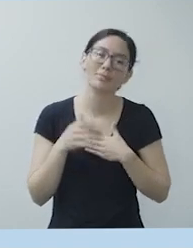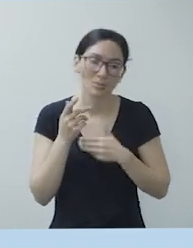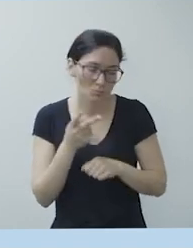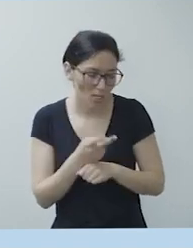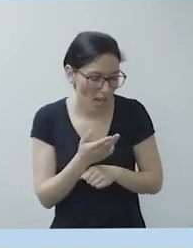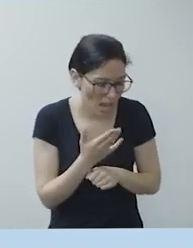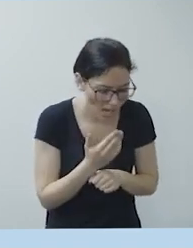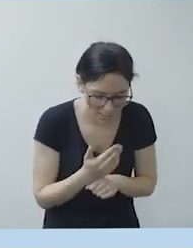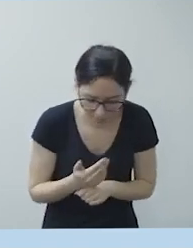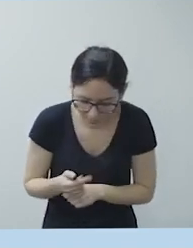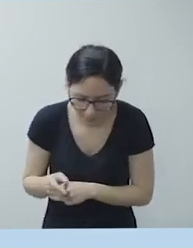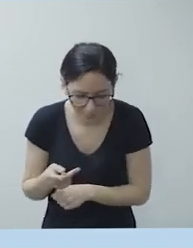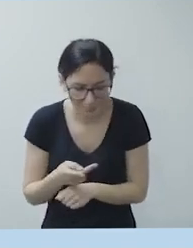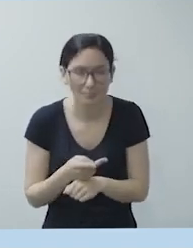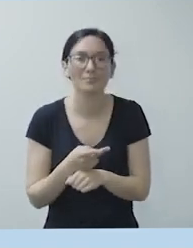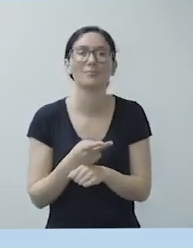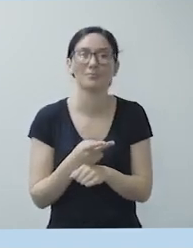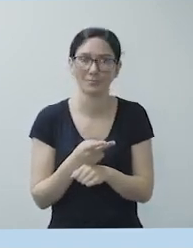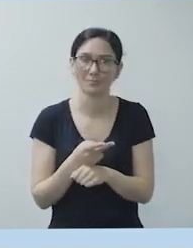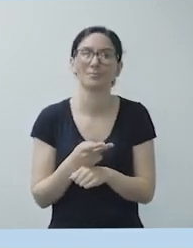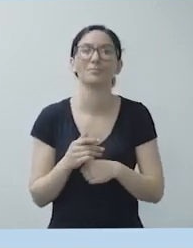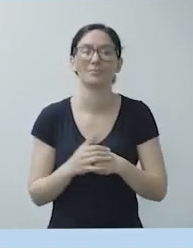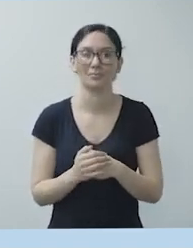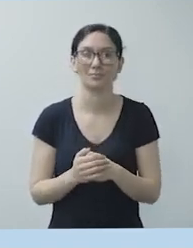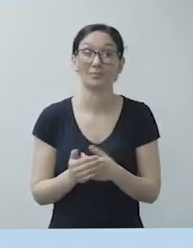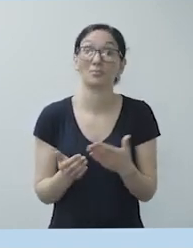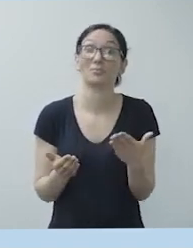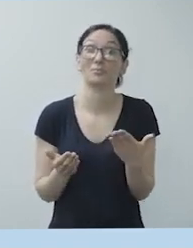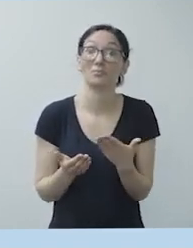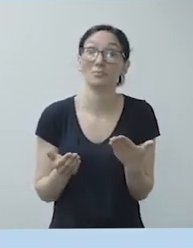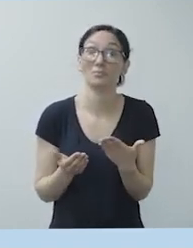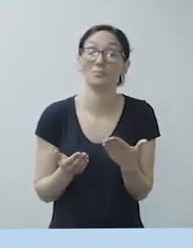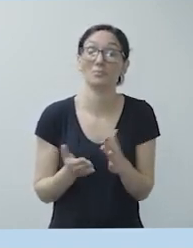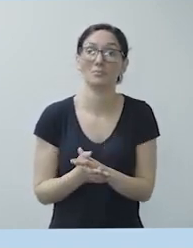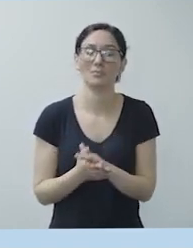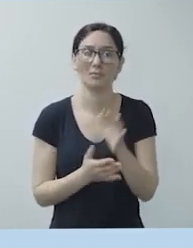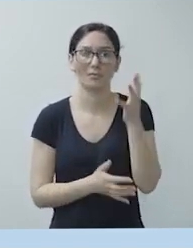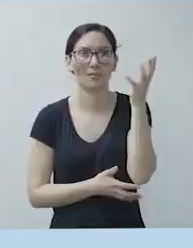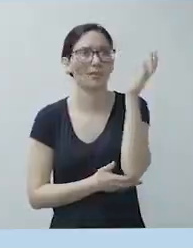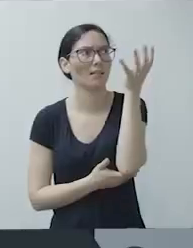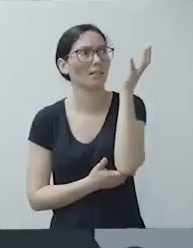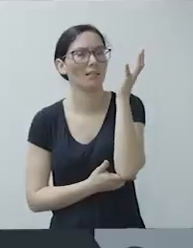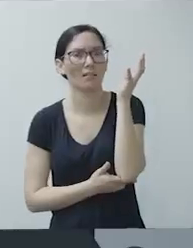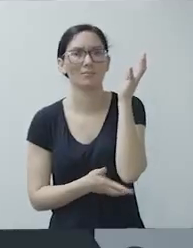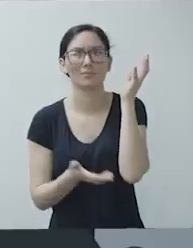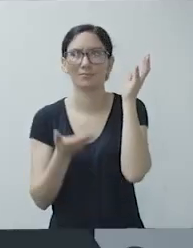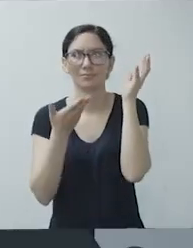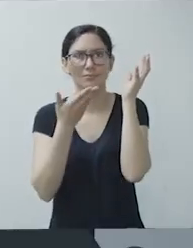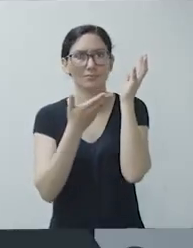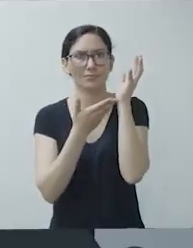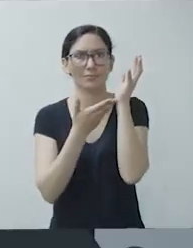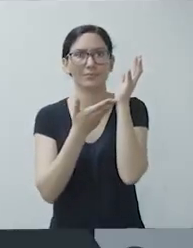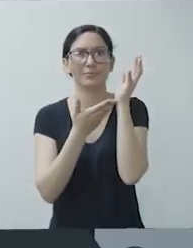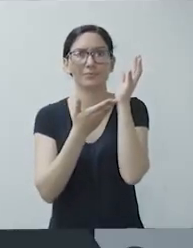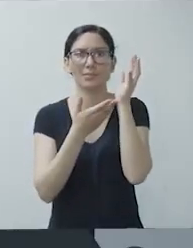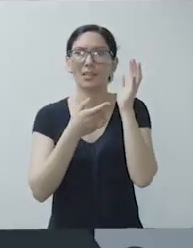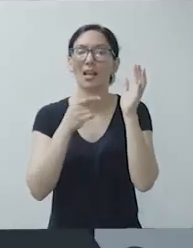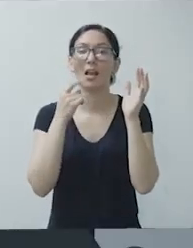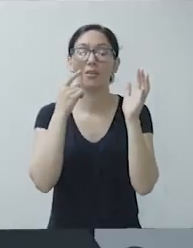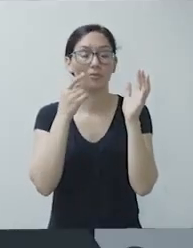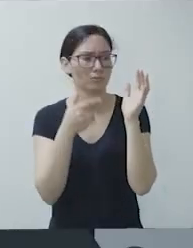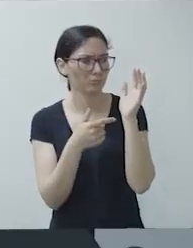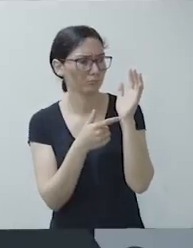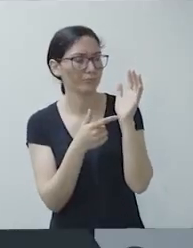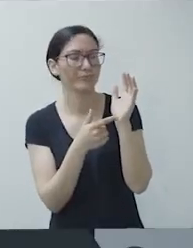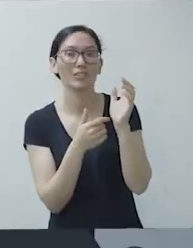alimento embaixo da árvore. E aqui agora na nossa árvore, aqui da nossa sala.